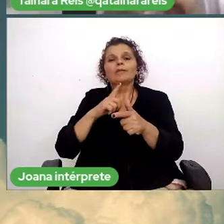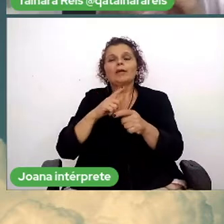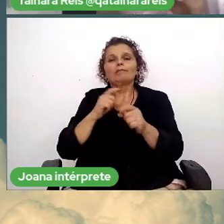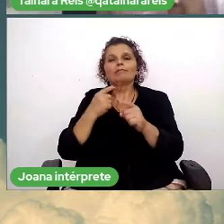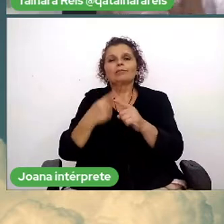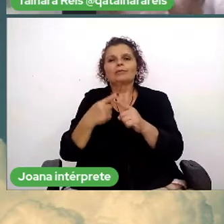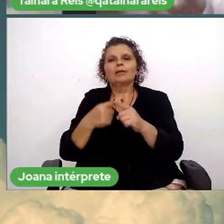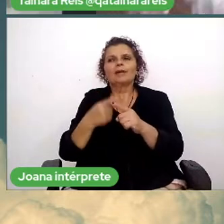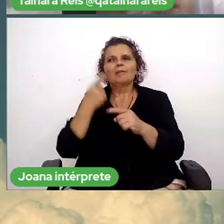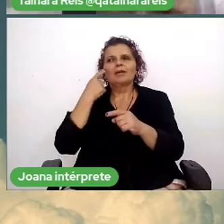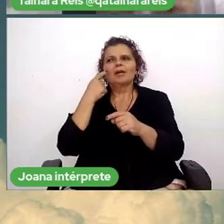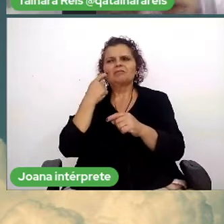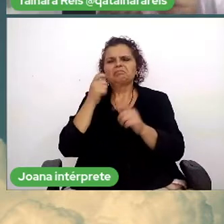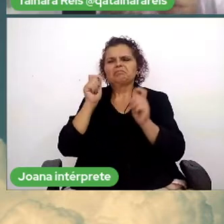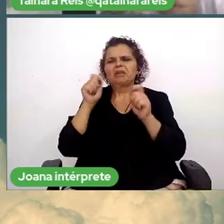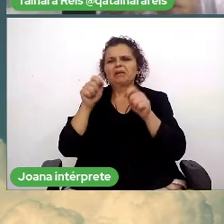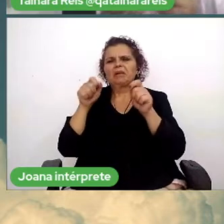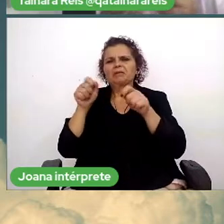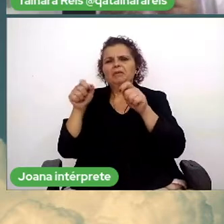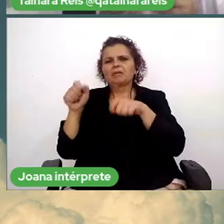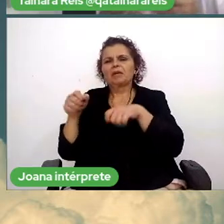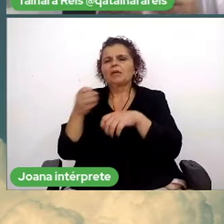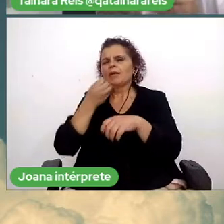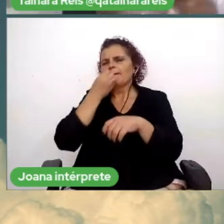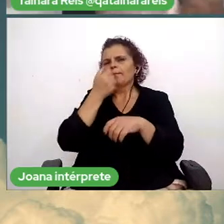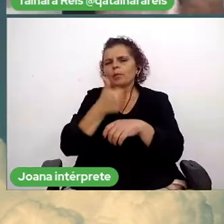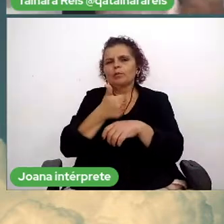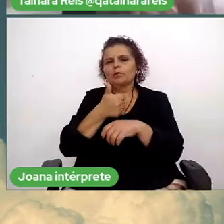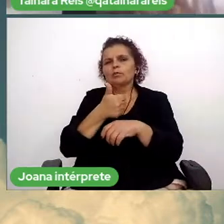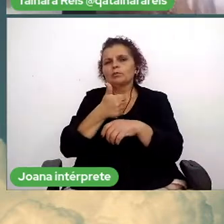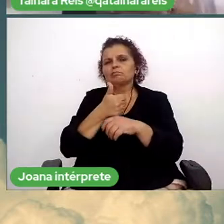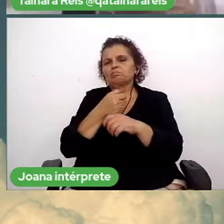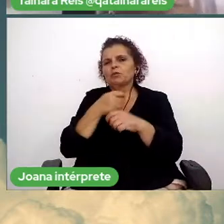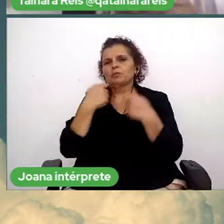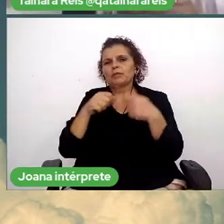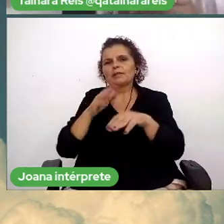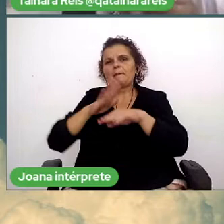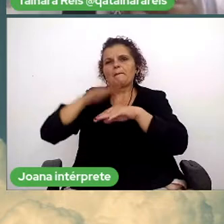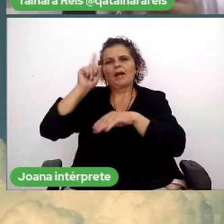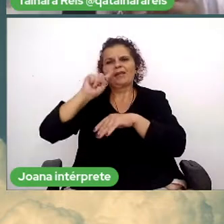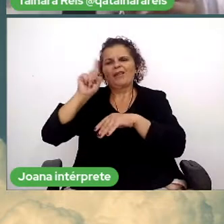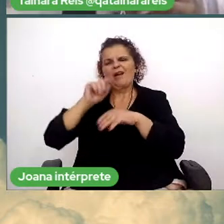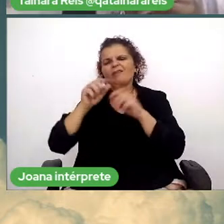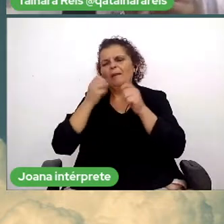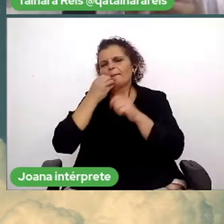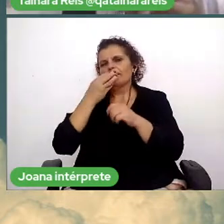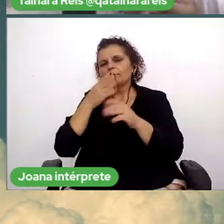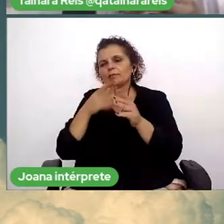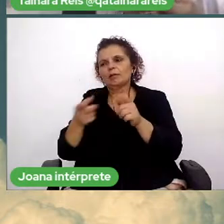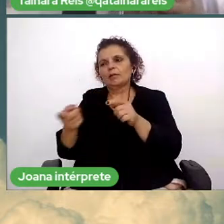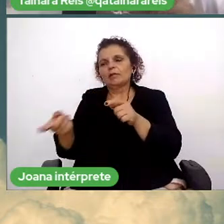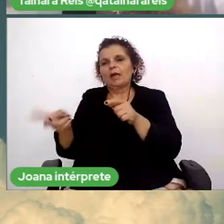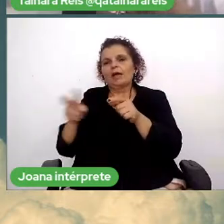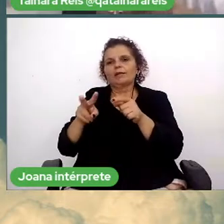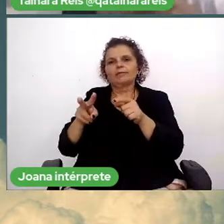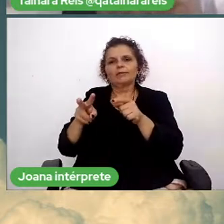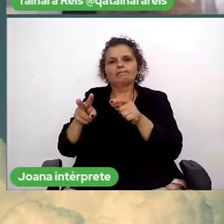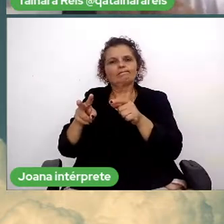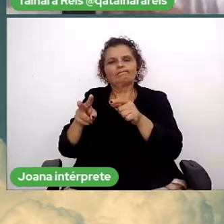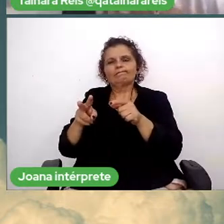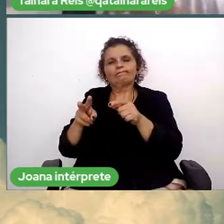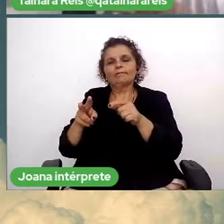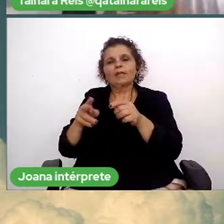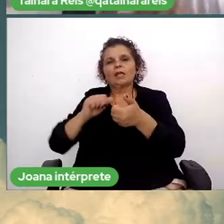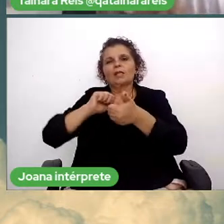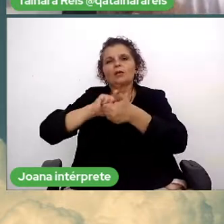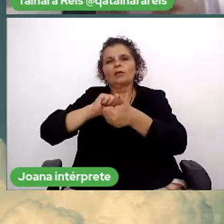isso já é suficiente, que basta, né? Que isso já é antecipar as atividades relacionadas à qualidade de